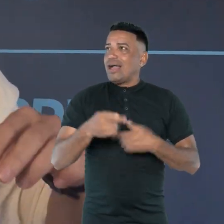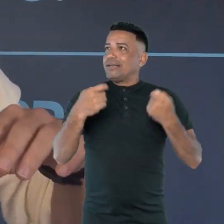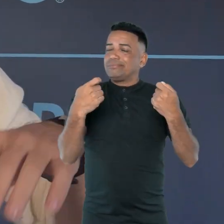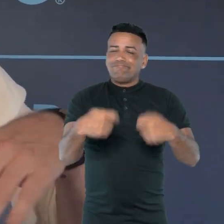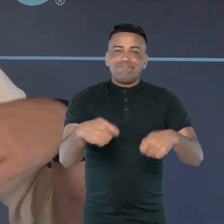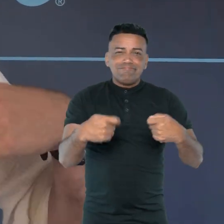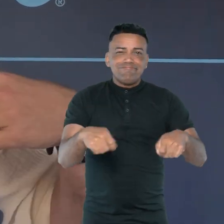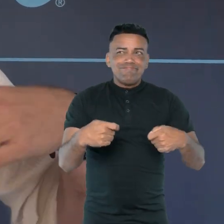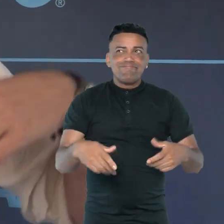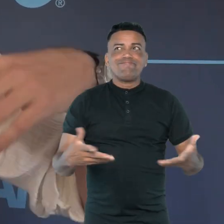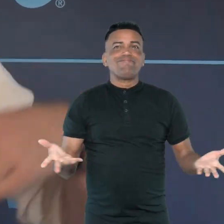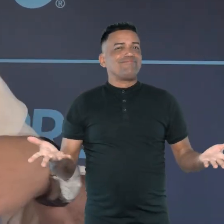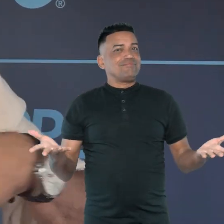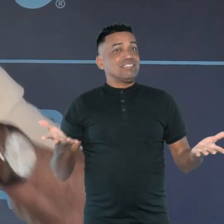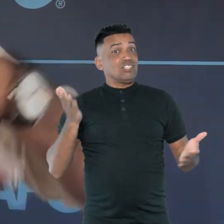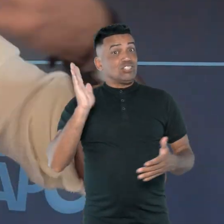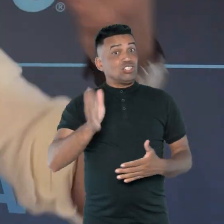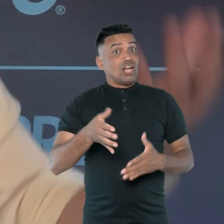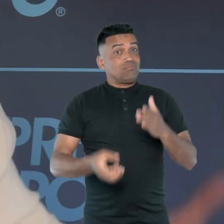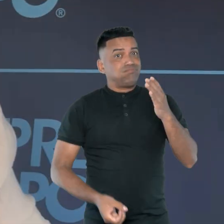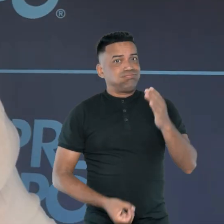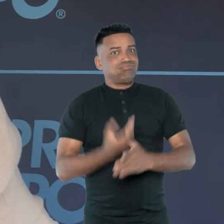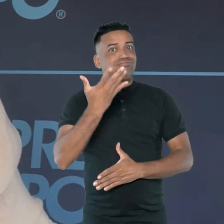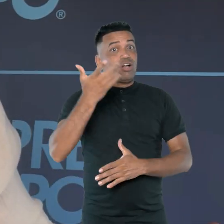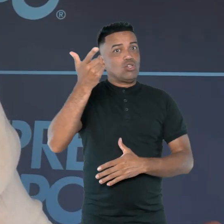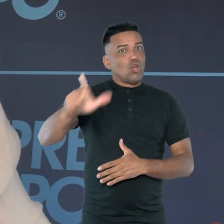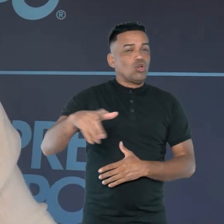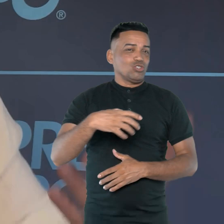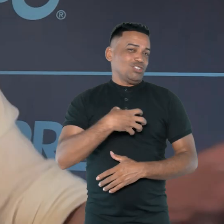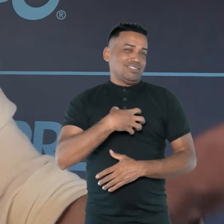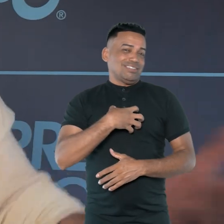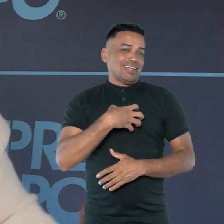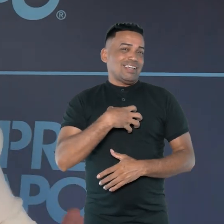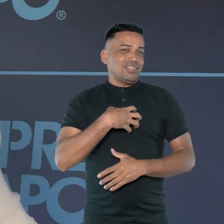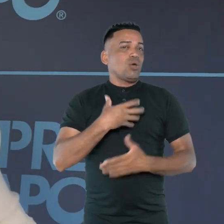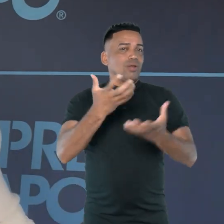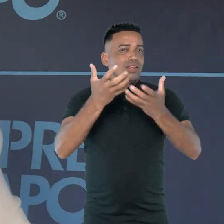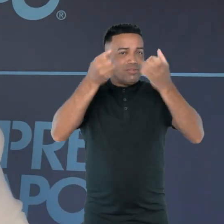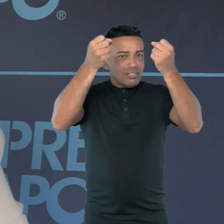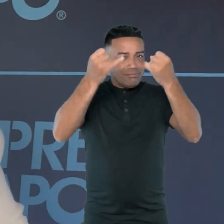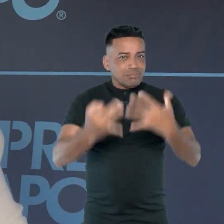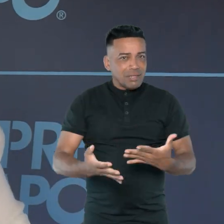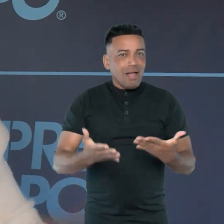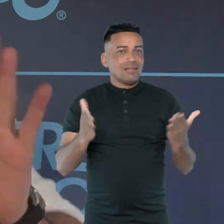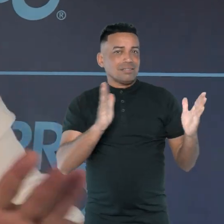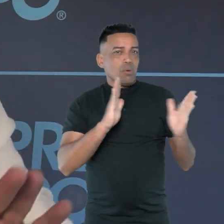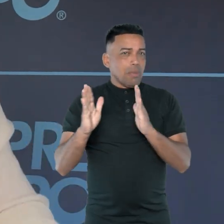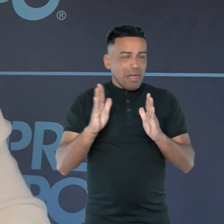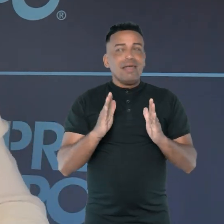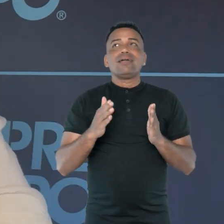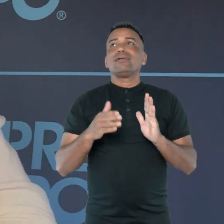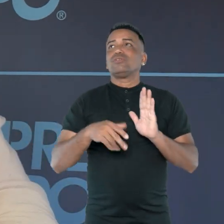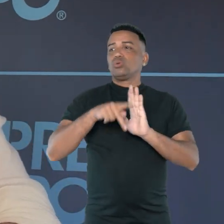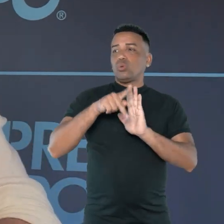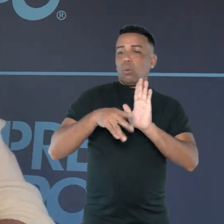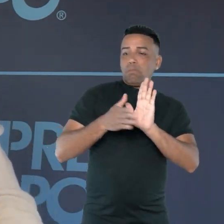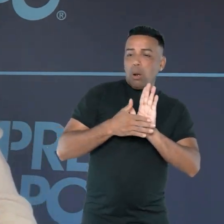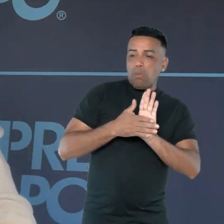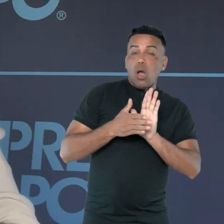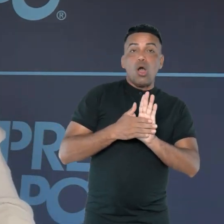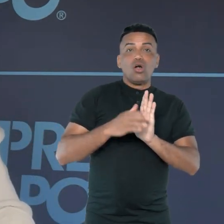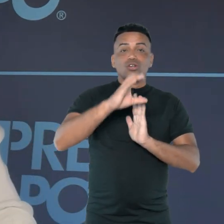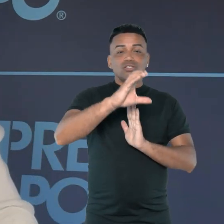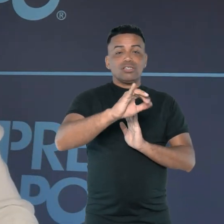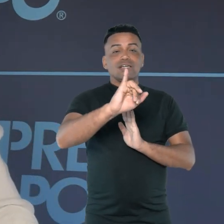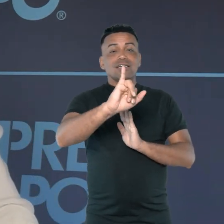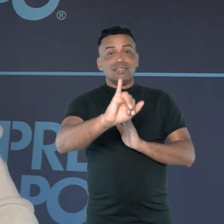necessidade, né, isso já está frutificando de outros modos, né? E aí eu queria que você me dissesse nesse momento dos planos de Ciranda